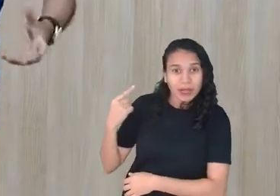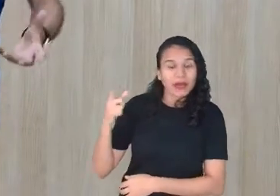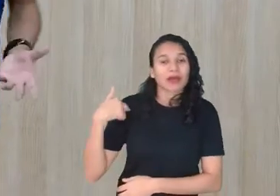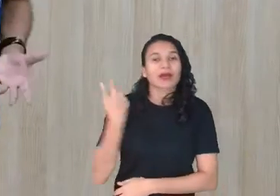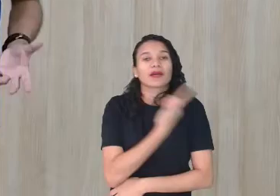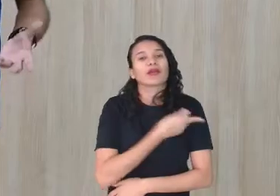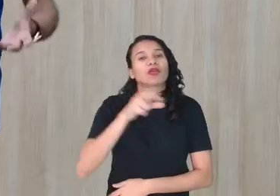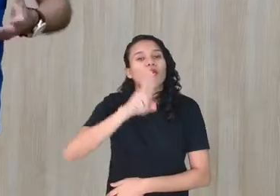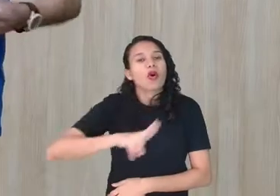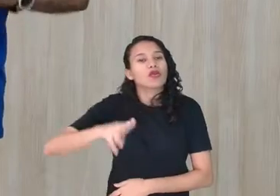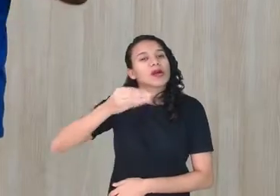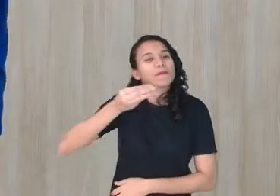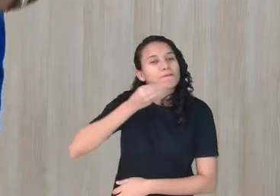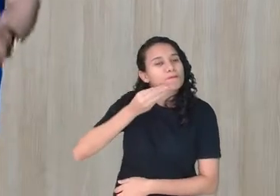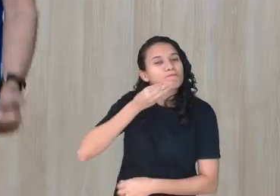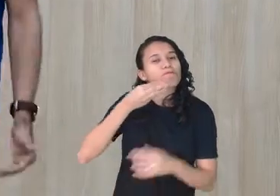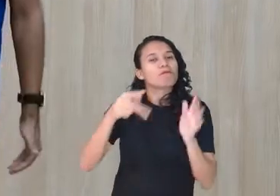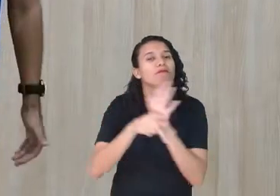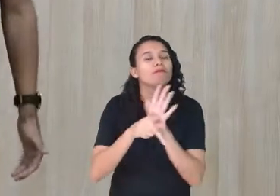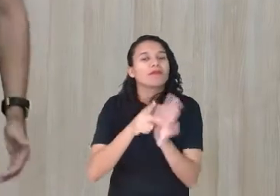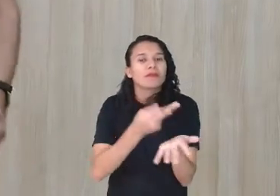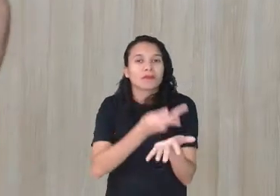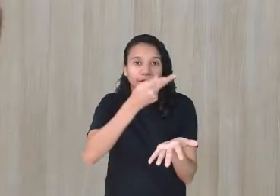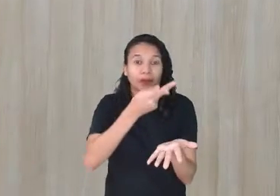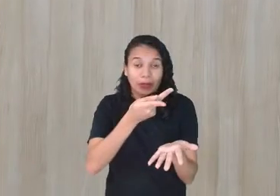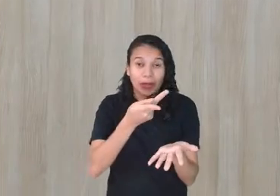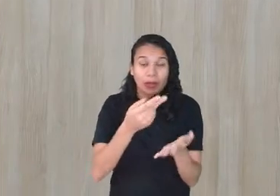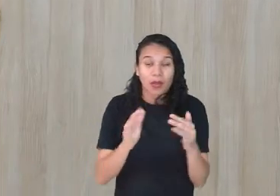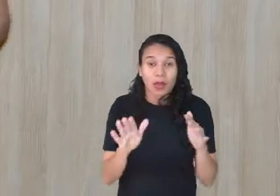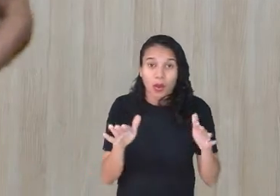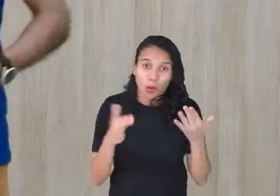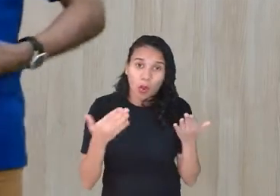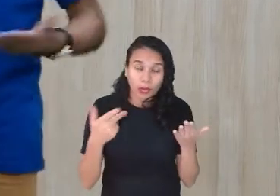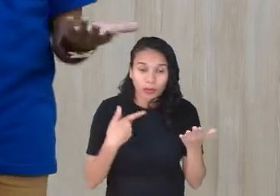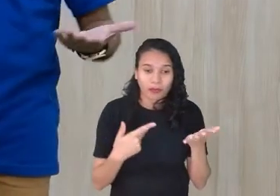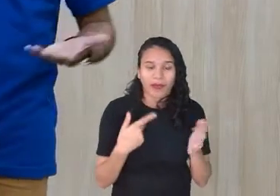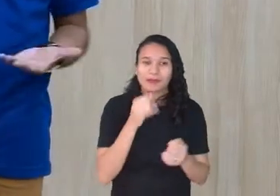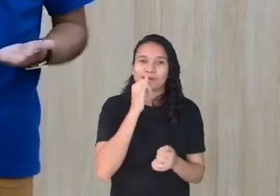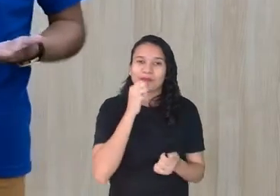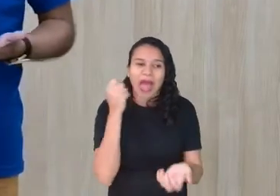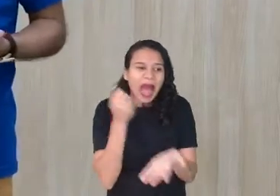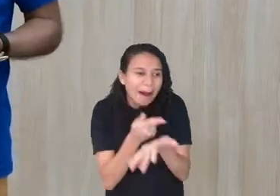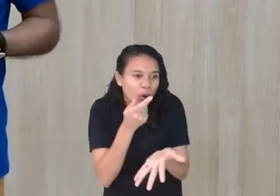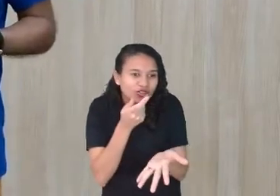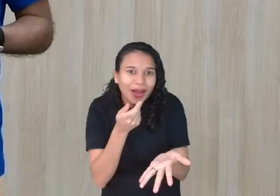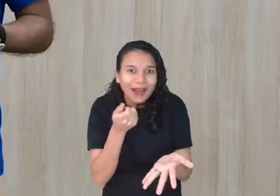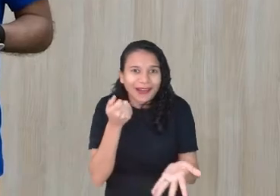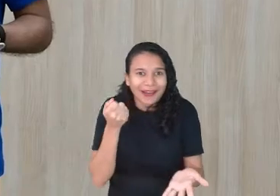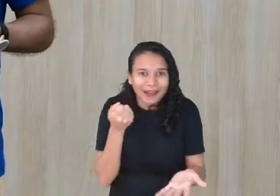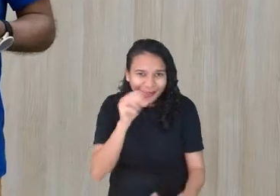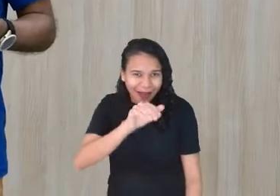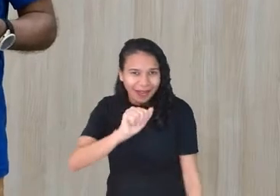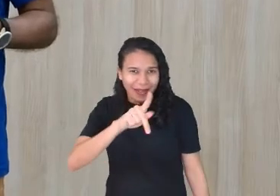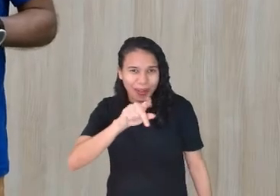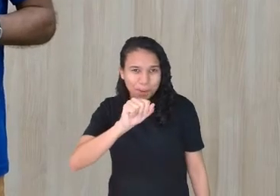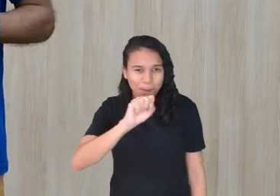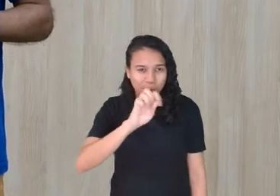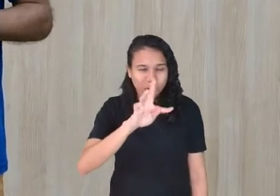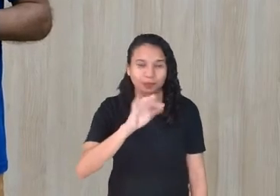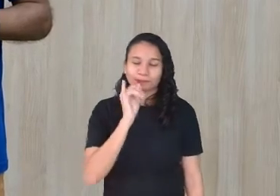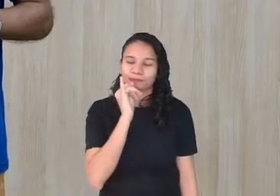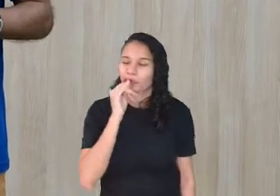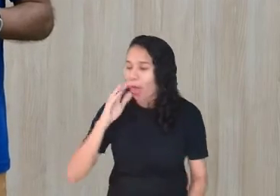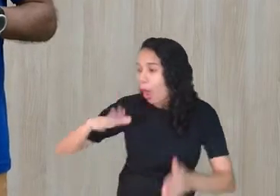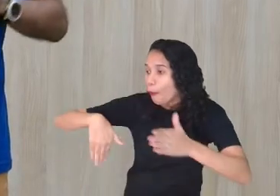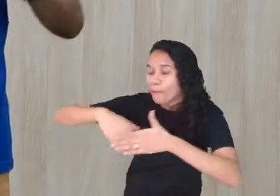usa essa probabilidade, essa chance de acontecer algo, quando vai apostar algo. Então, por exemplo, tem jogo de